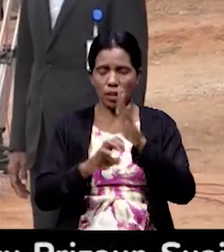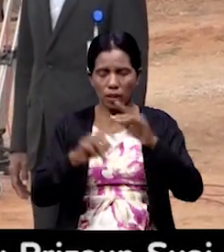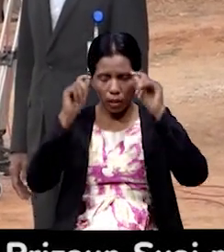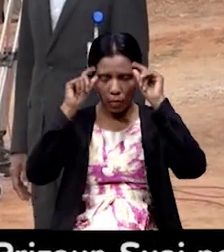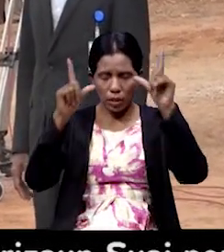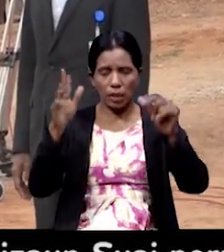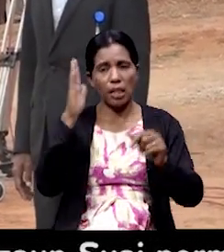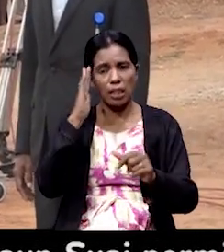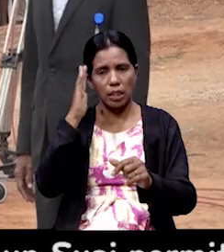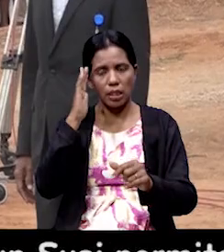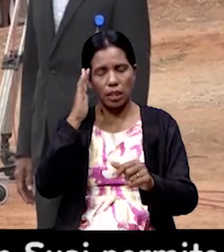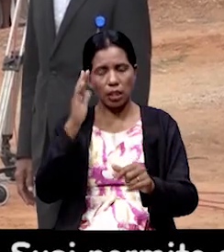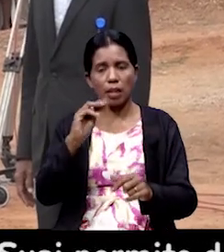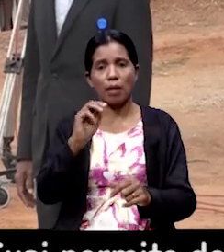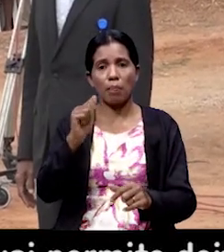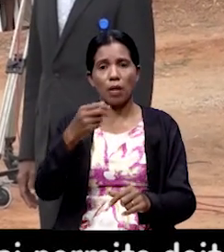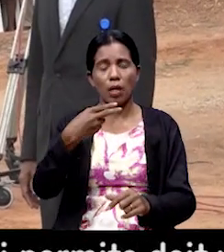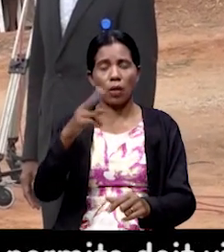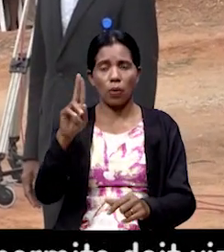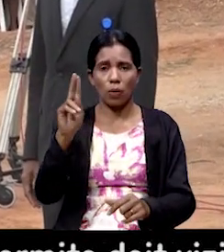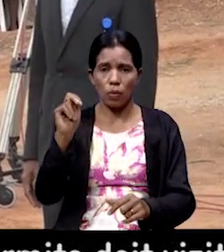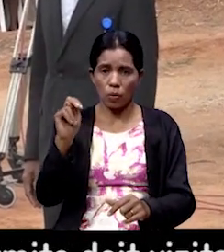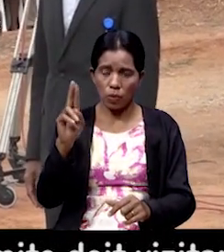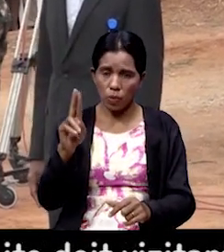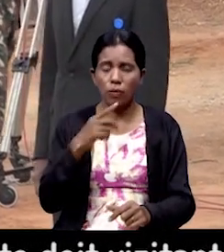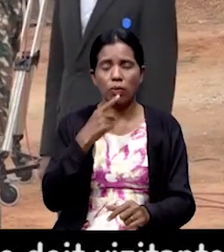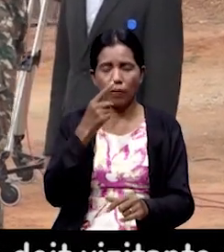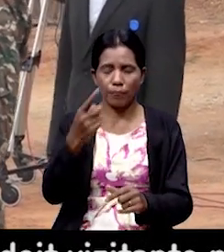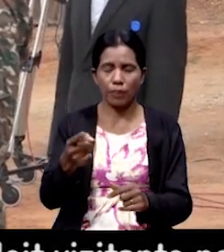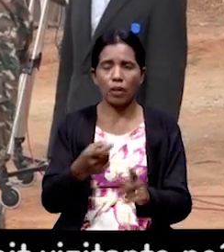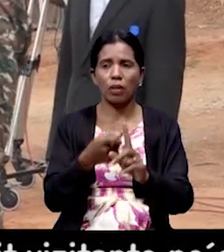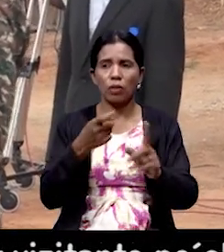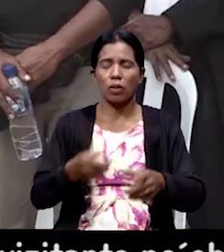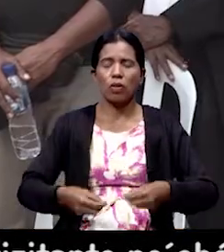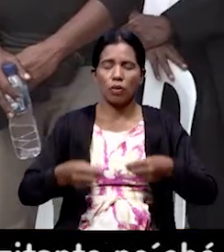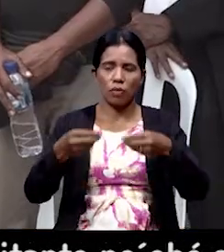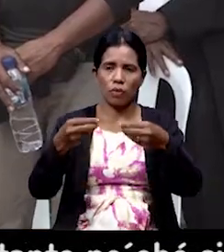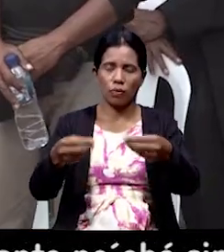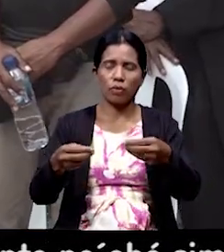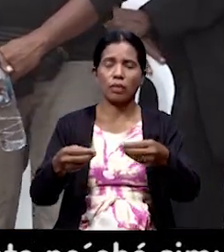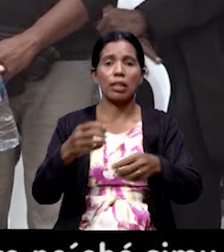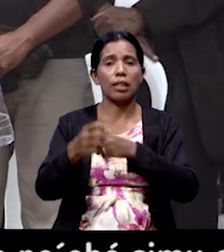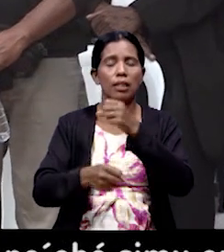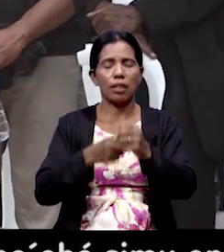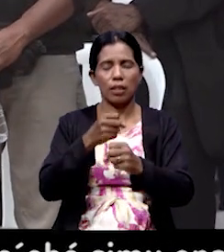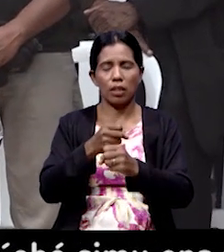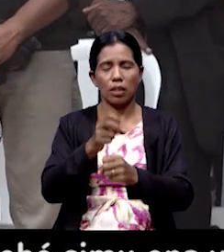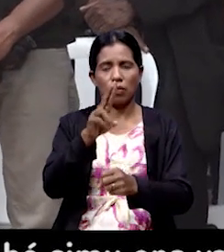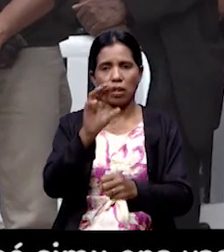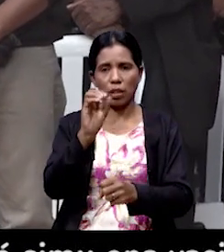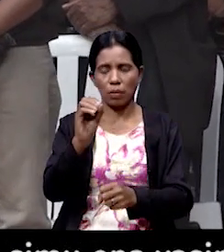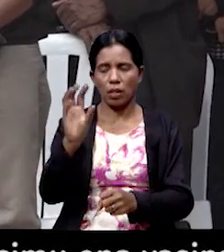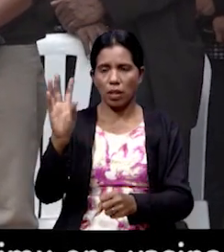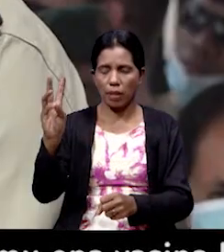valoriza Mahuno Bulere Cartayano, Liuhusi, com decoração Ordem Boa Ventura e Hatinan Rihun Ruanen.